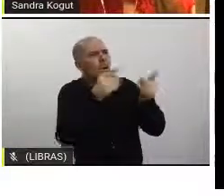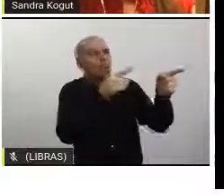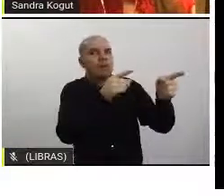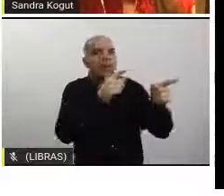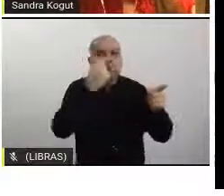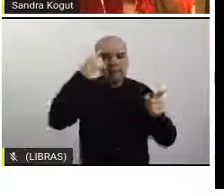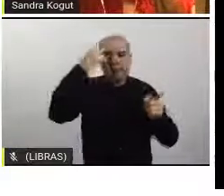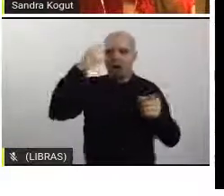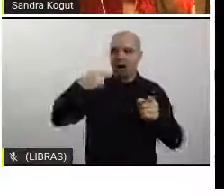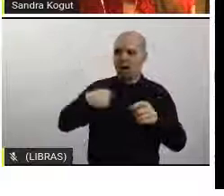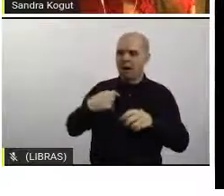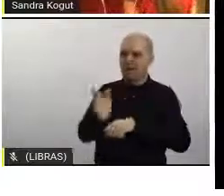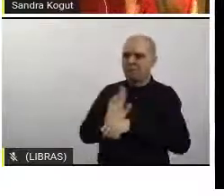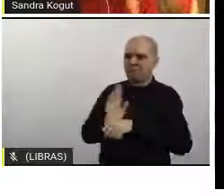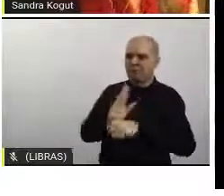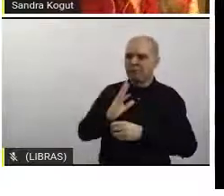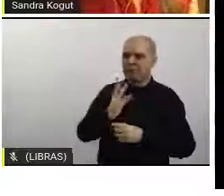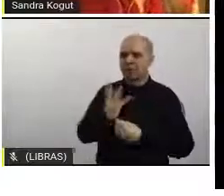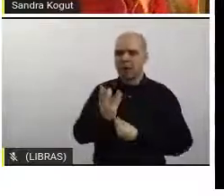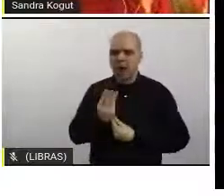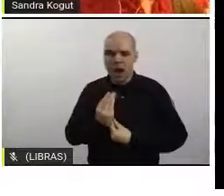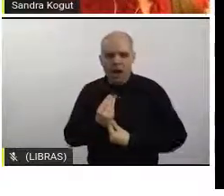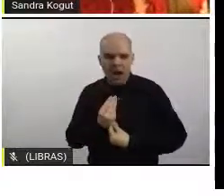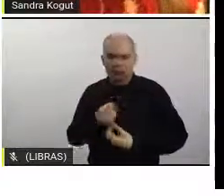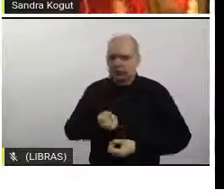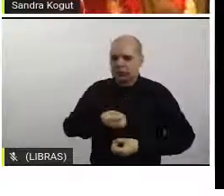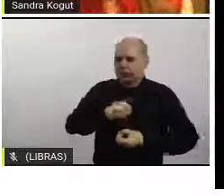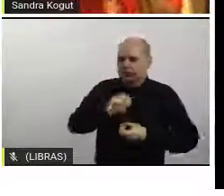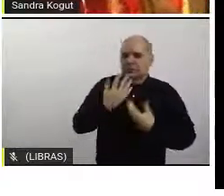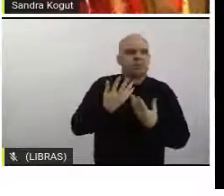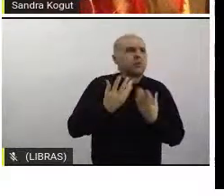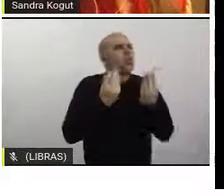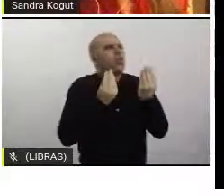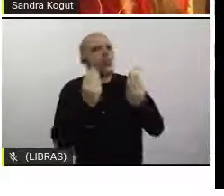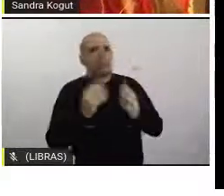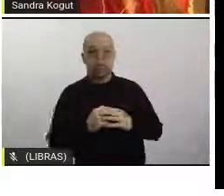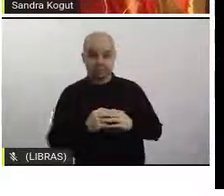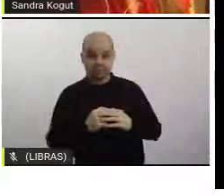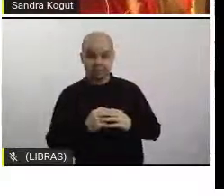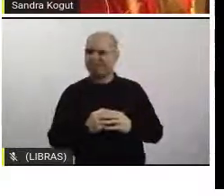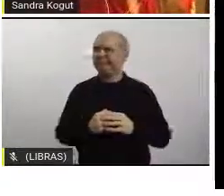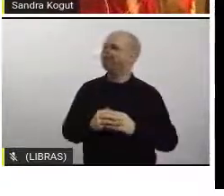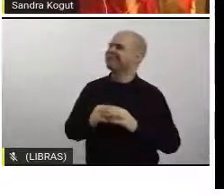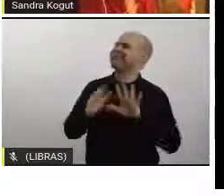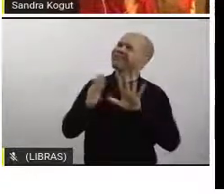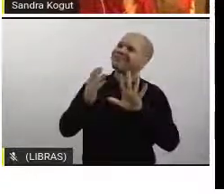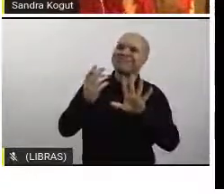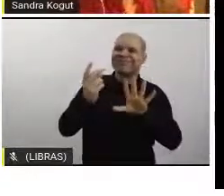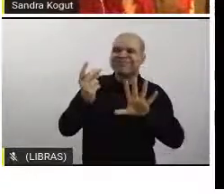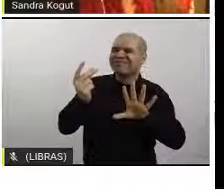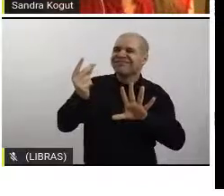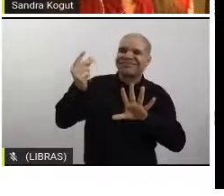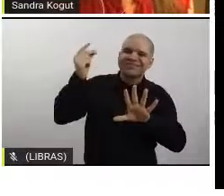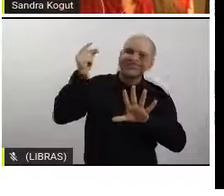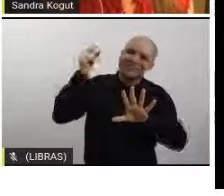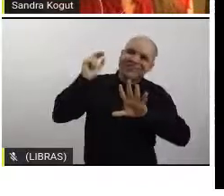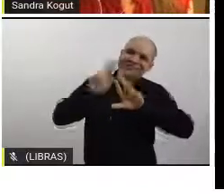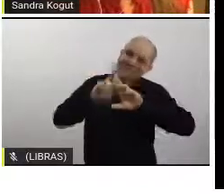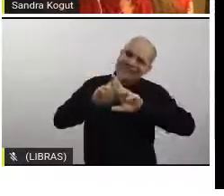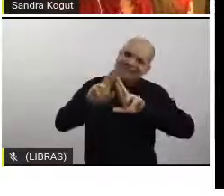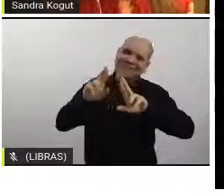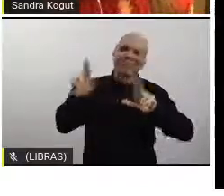desse lugar dos festivais também, né? Então, não tinha, na época, não tinha